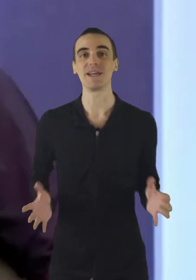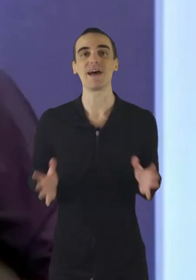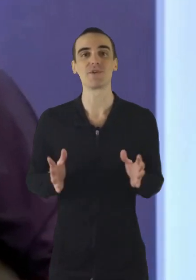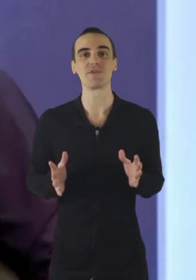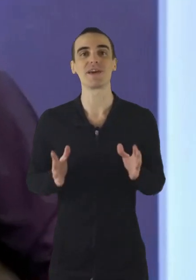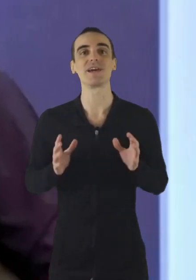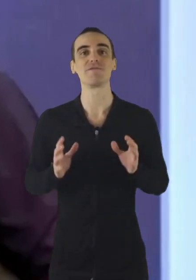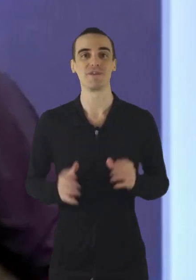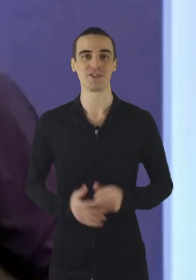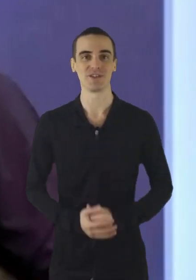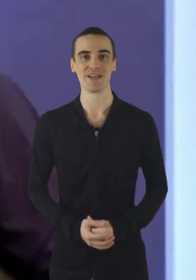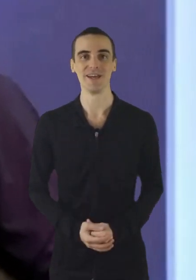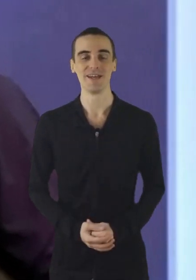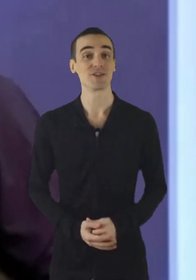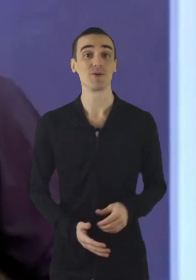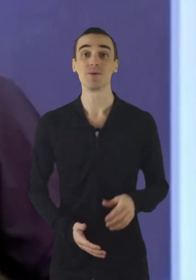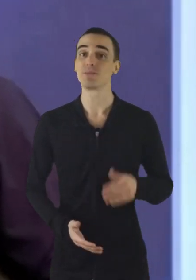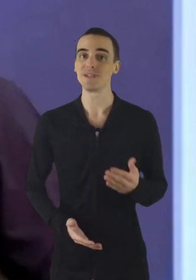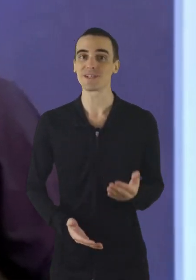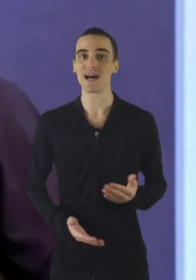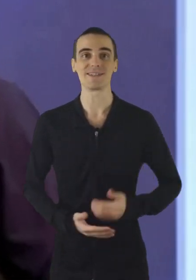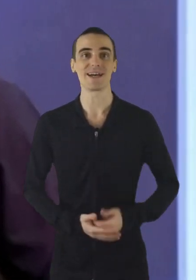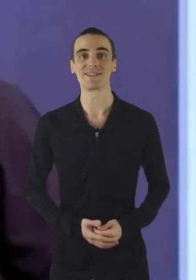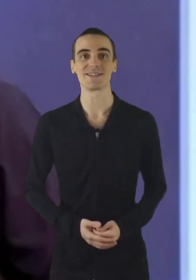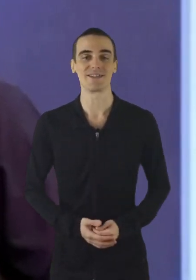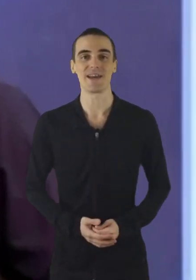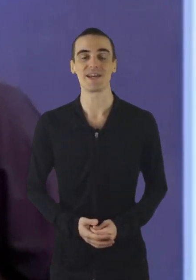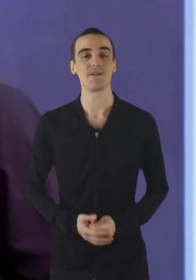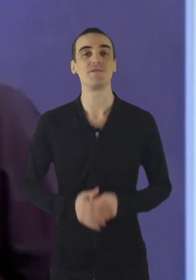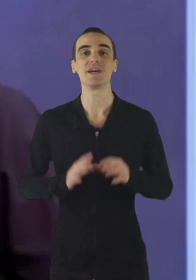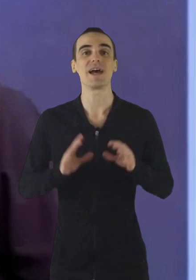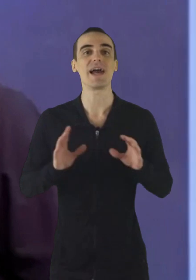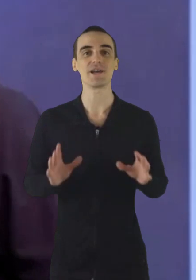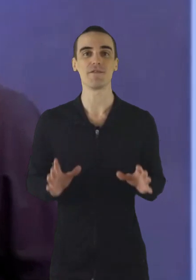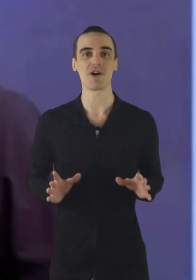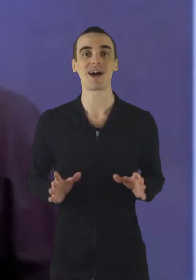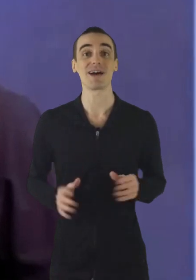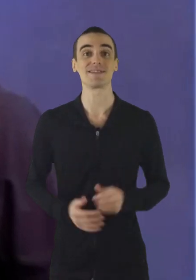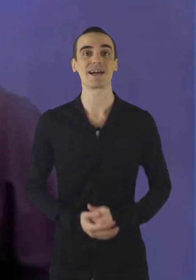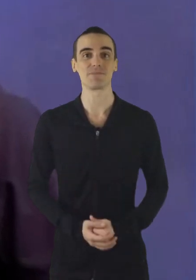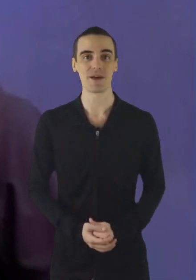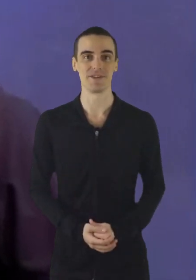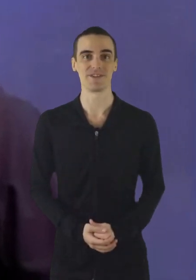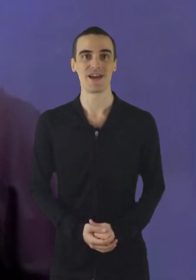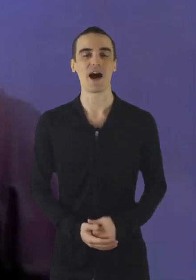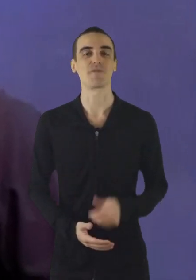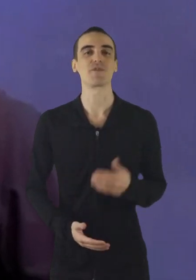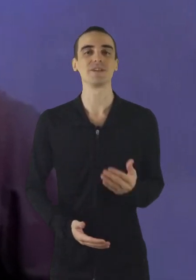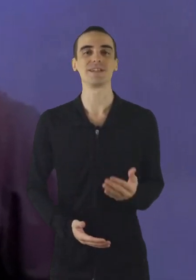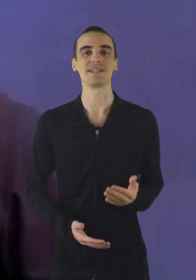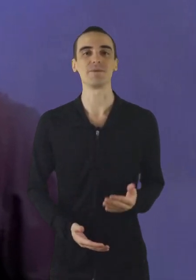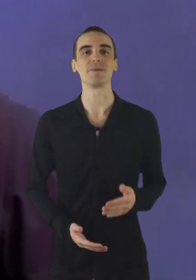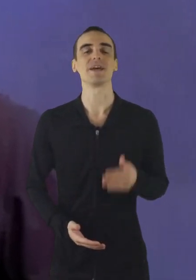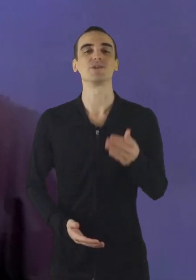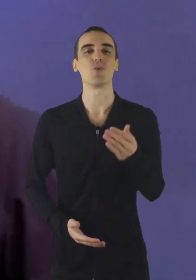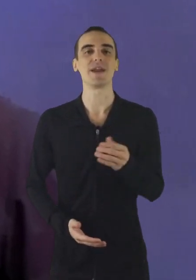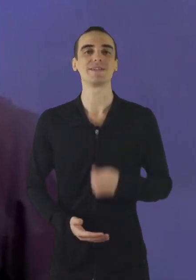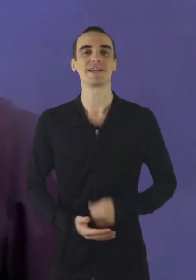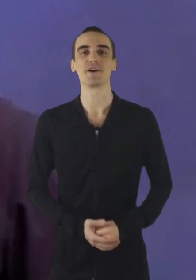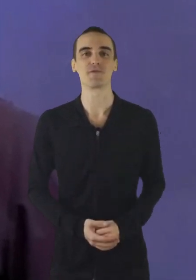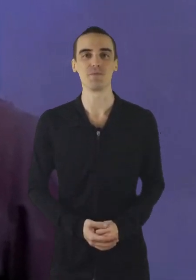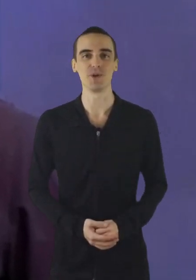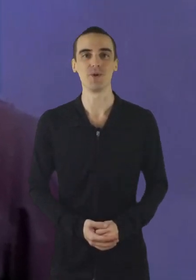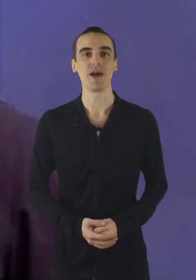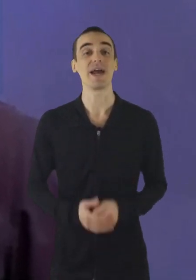o Patrick de Paula veio com status para ser o cara do meio de campo qualquer rendimento que não seja de domínio completo é um prejuízo para o